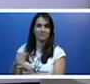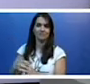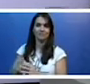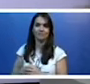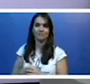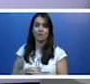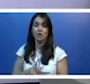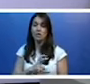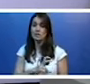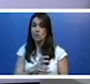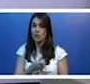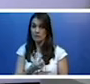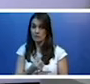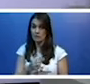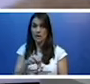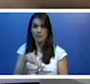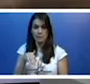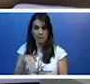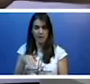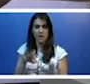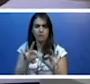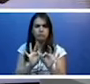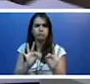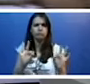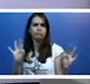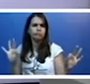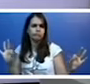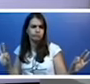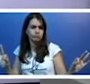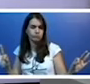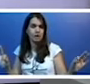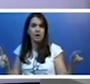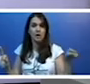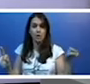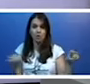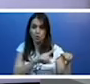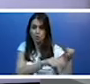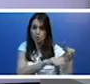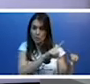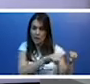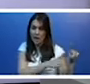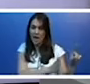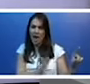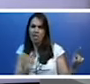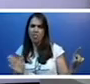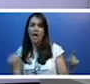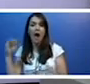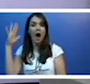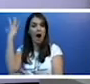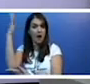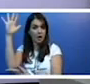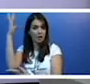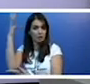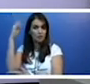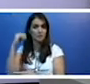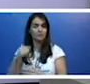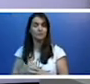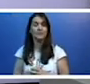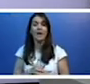esse 56 metros que a distância do teodolito até o ponto b da árvore é o